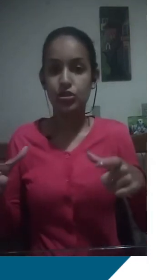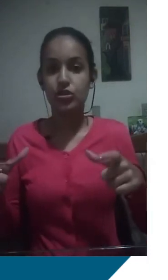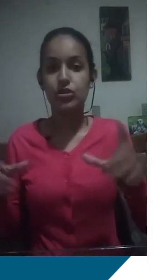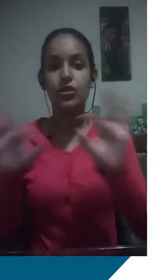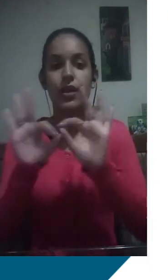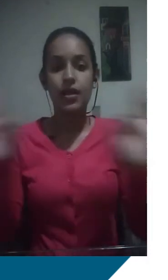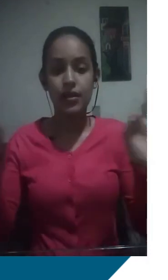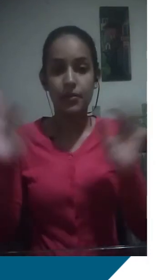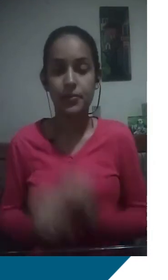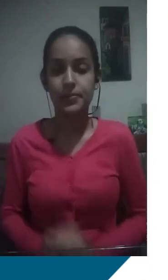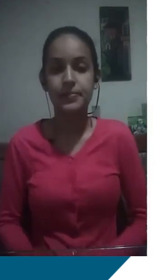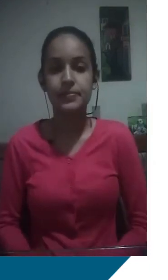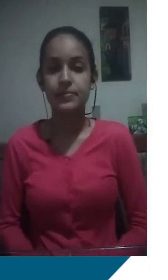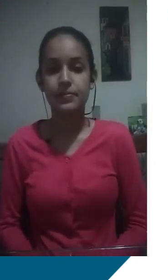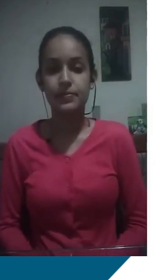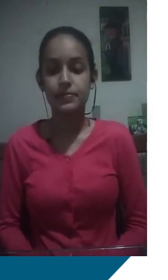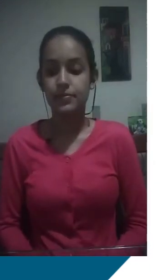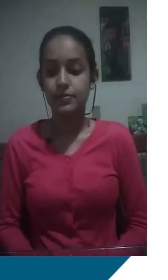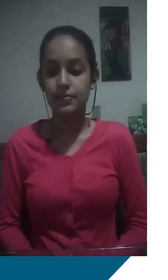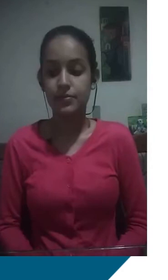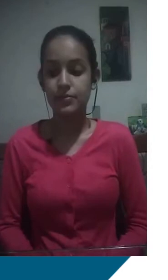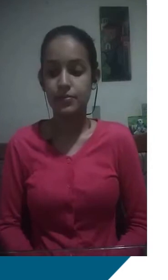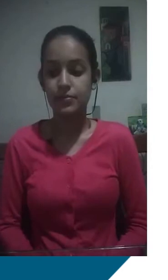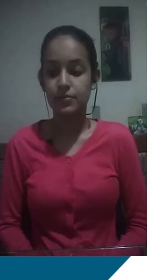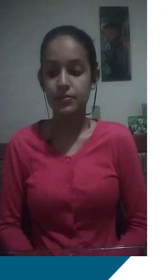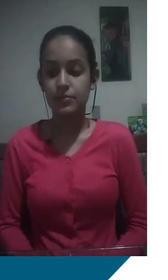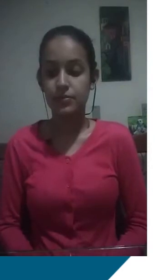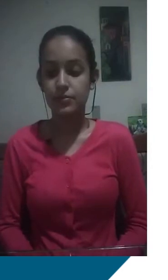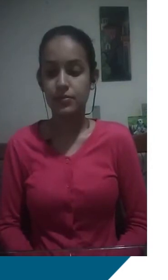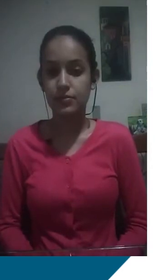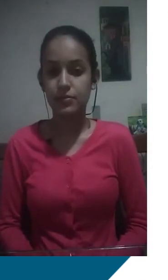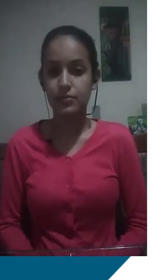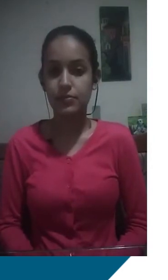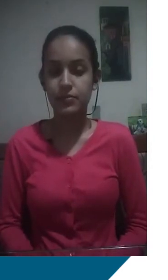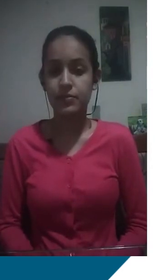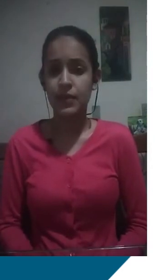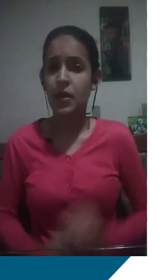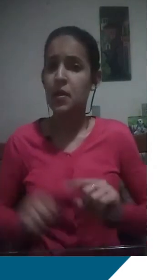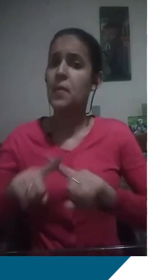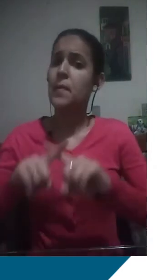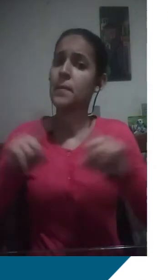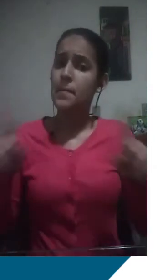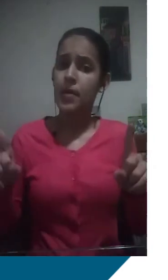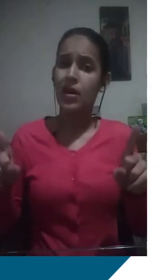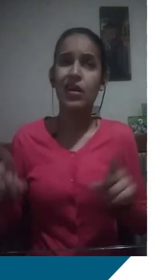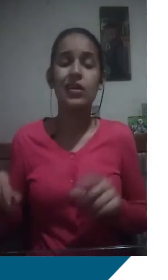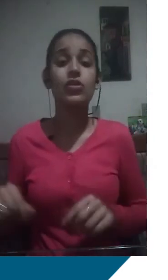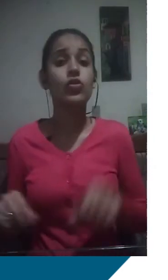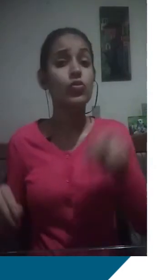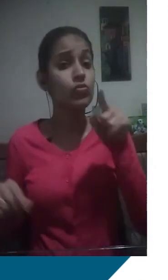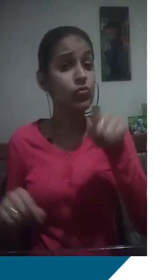lembrarem. Esse coeficiente ele depende do material do objeto. Ele é uma informação do material desse